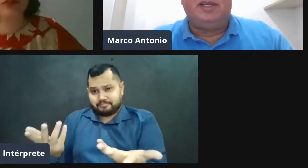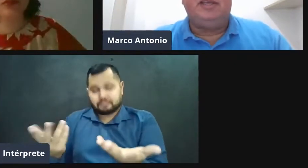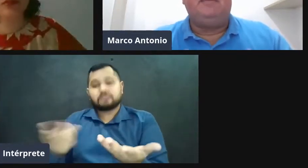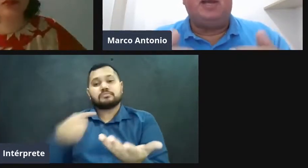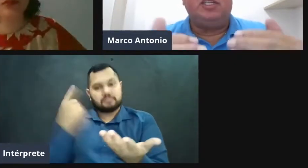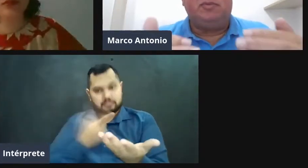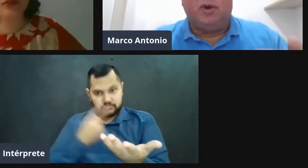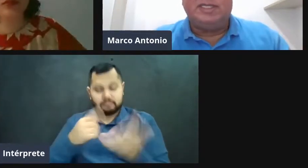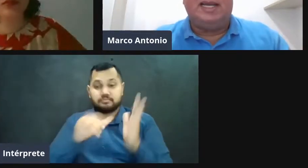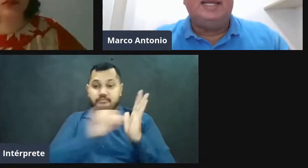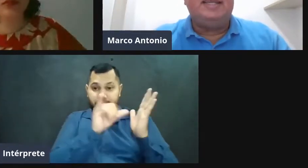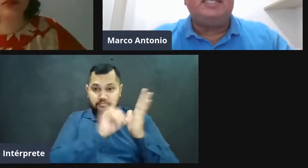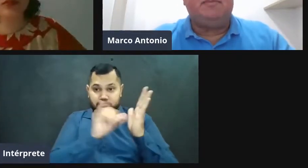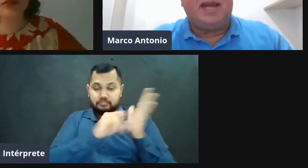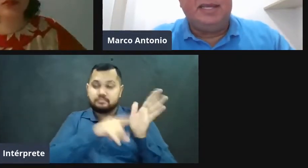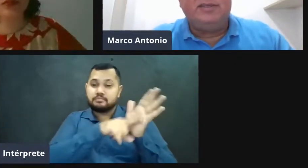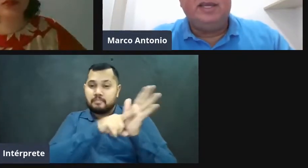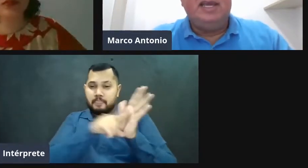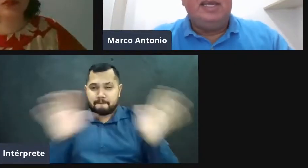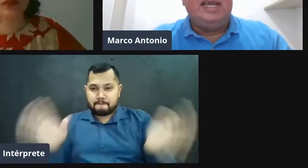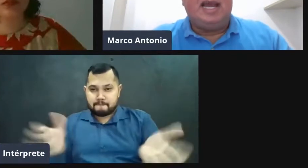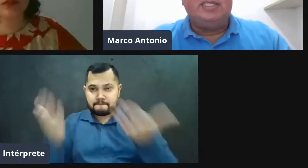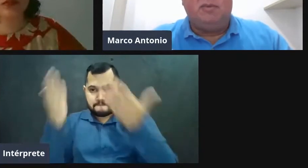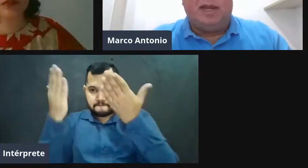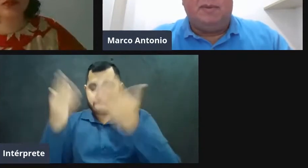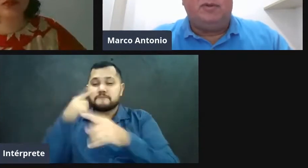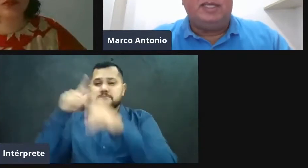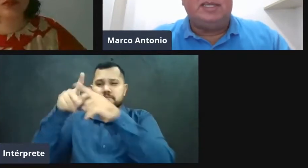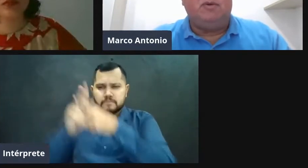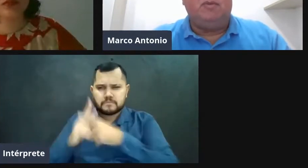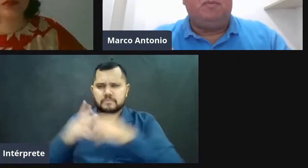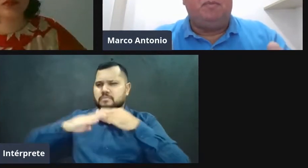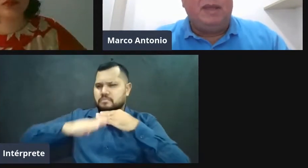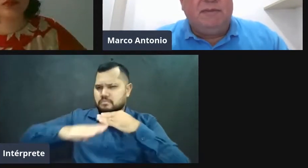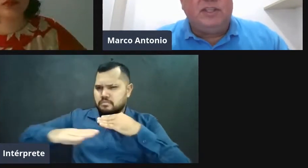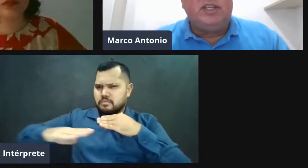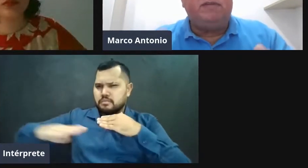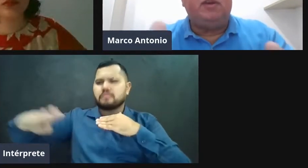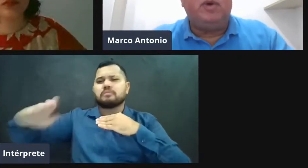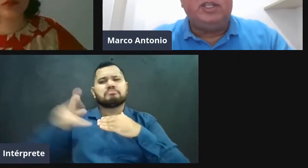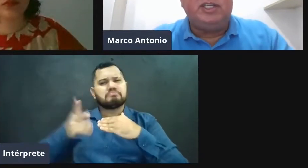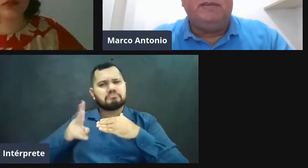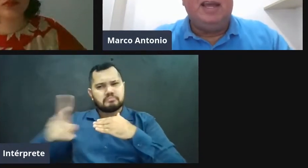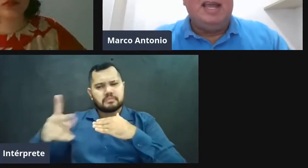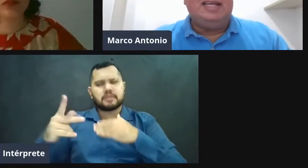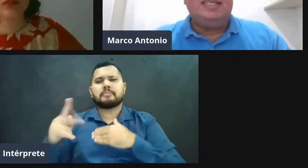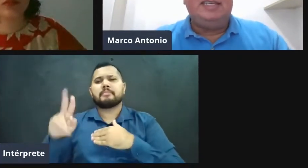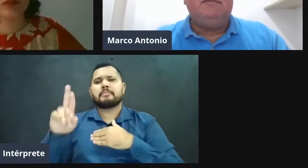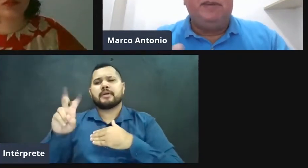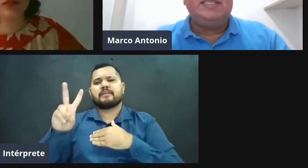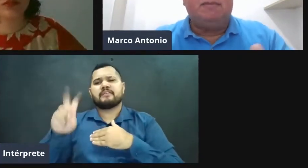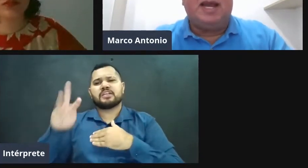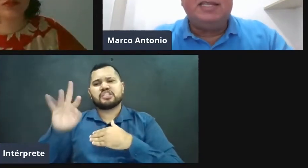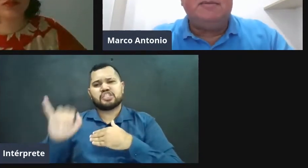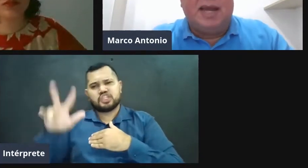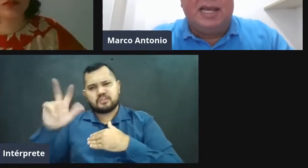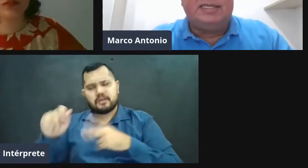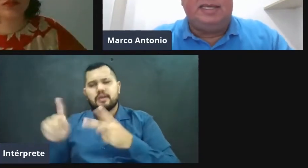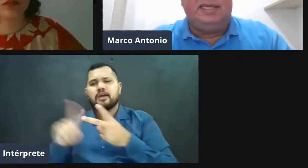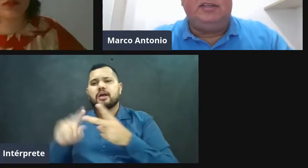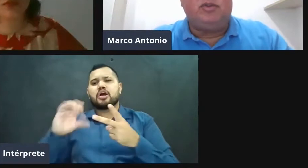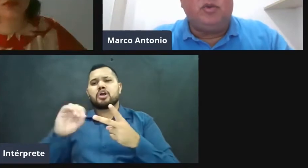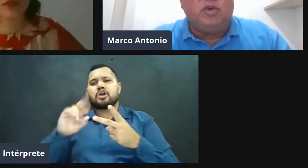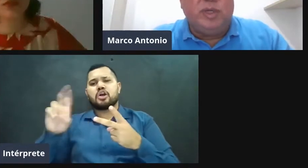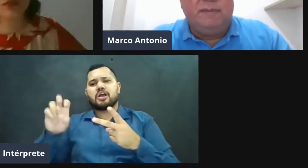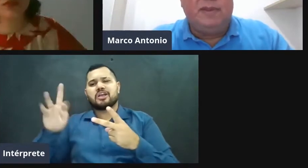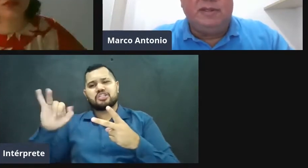em editais para que a gente possa antecipar isso e haja uma manutenção preventiva e corretiva, que se invista mais e